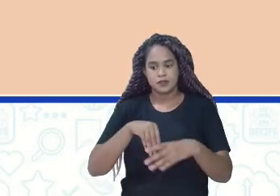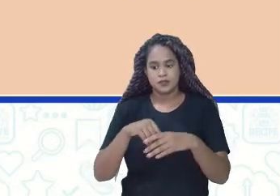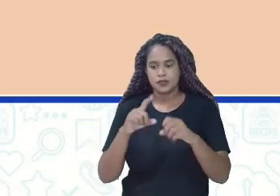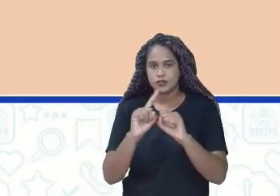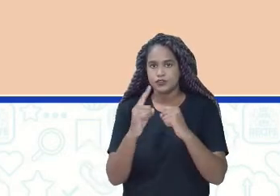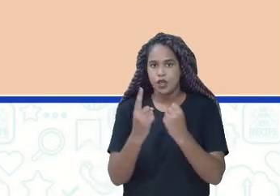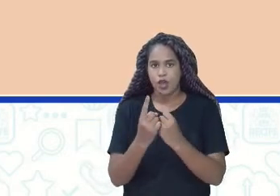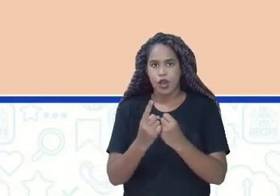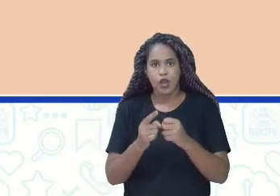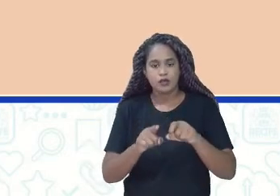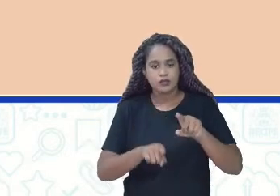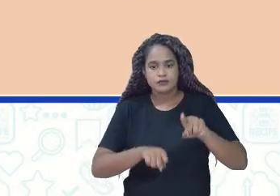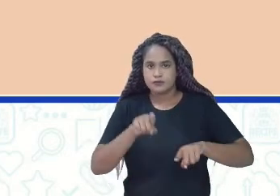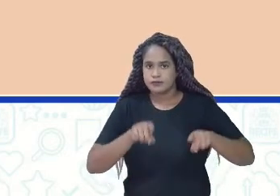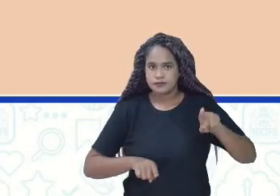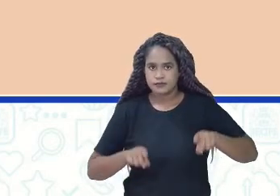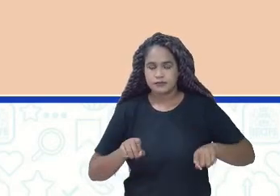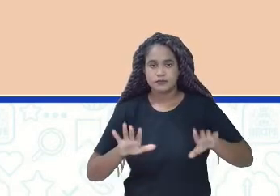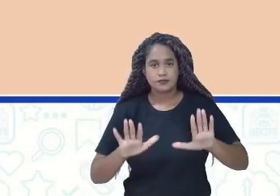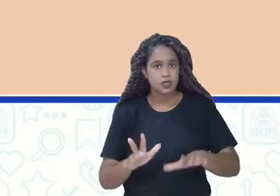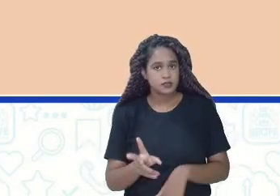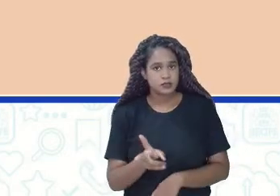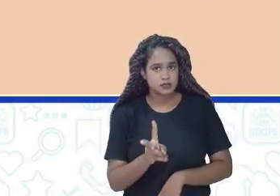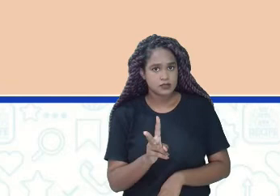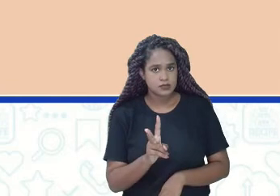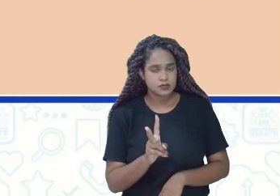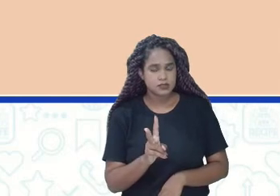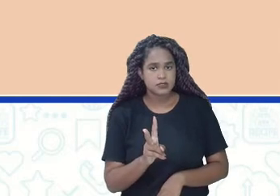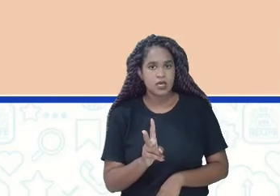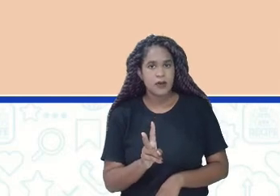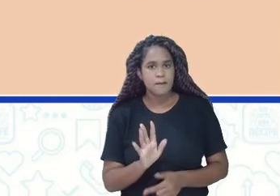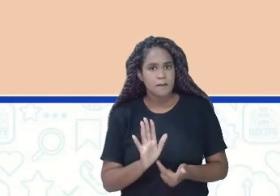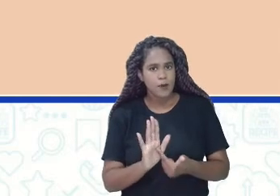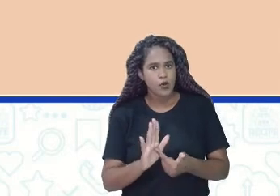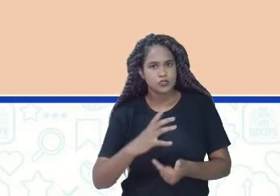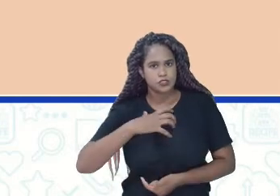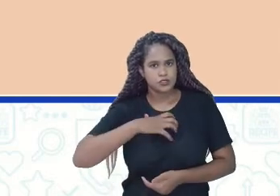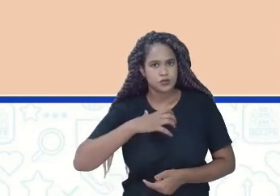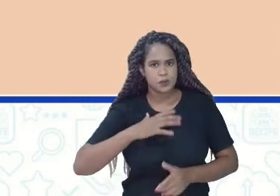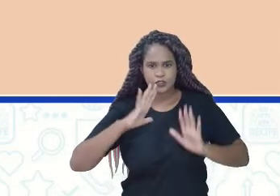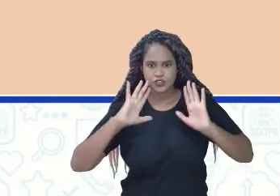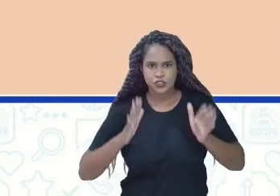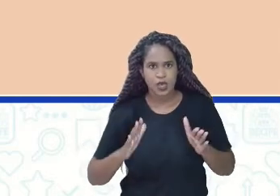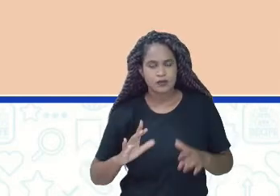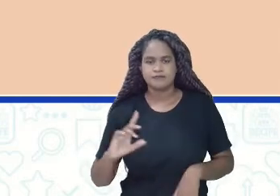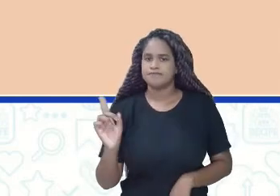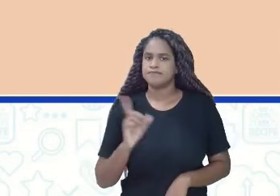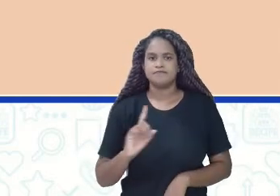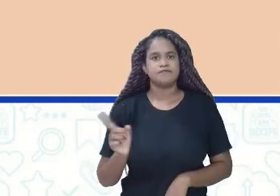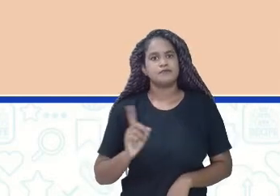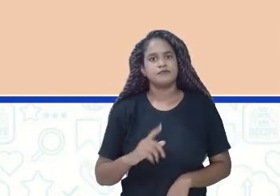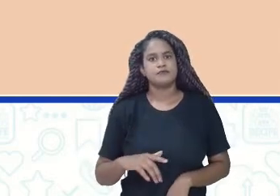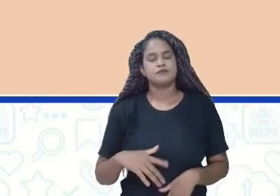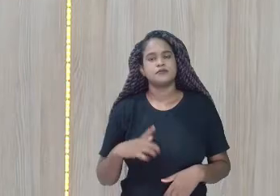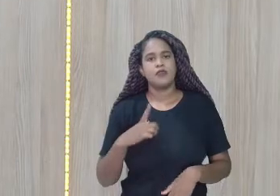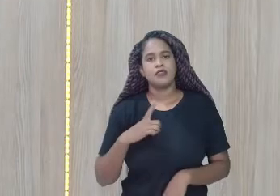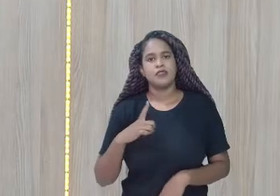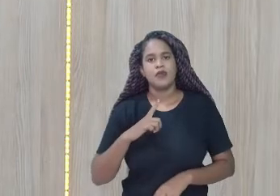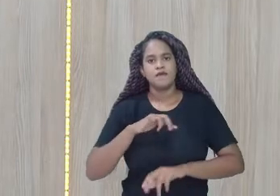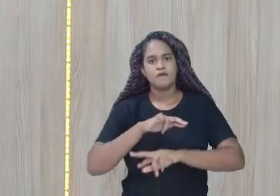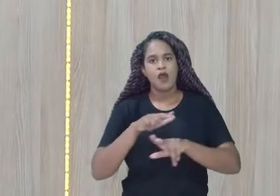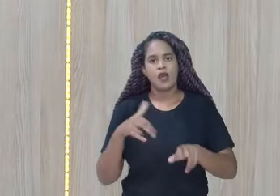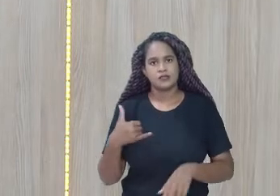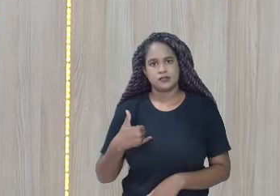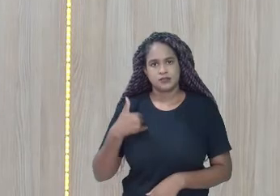socioeconômicos, mas nem sempre elas apresentam logo os sintomas. Então, ela atinge pessoas de várias idades.